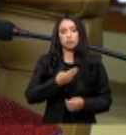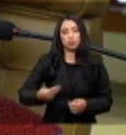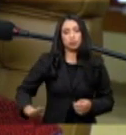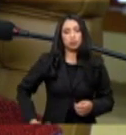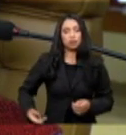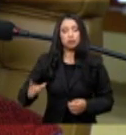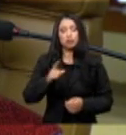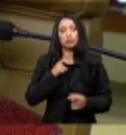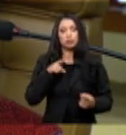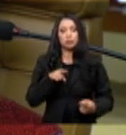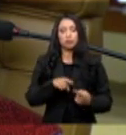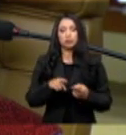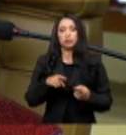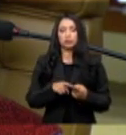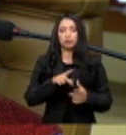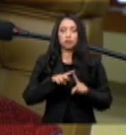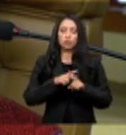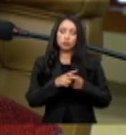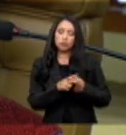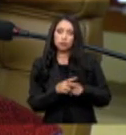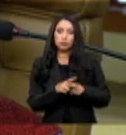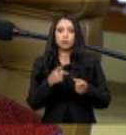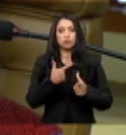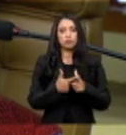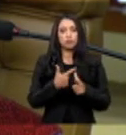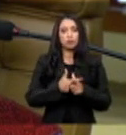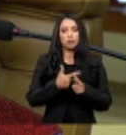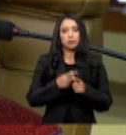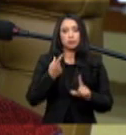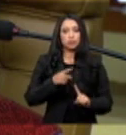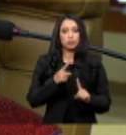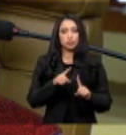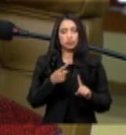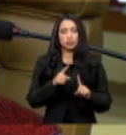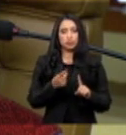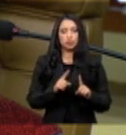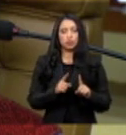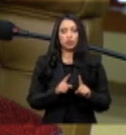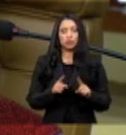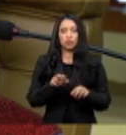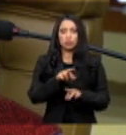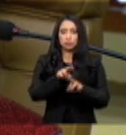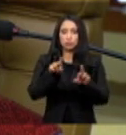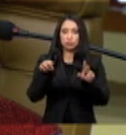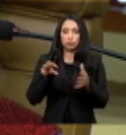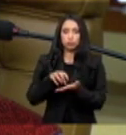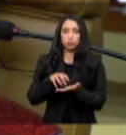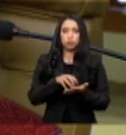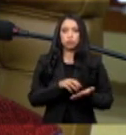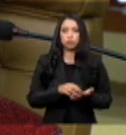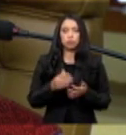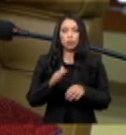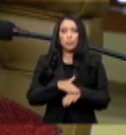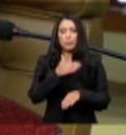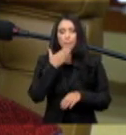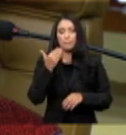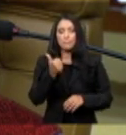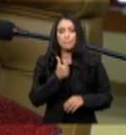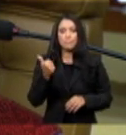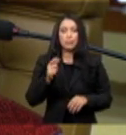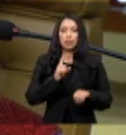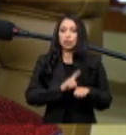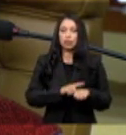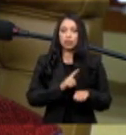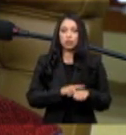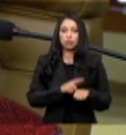reparar problemas e desafios históricos em importantes setores de infraestrutura, buscando viabilizar a realização imediata de